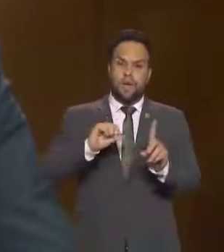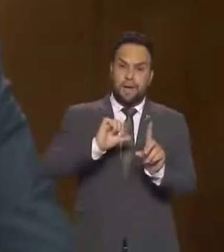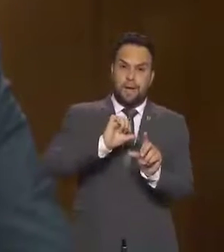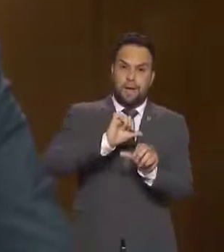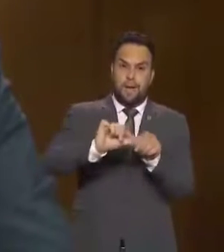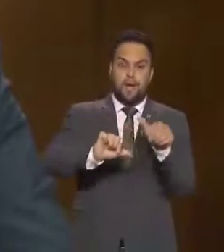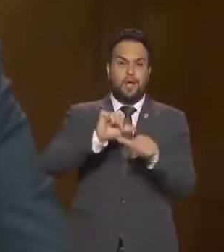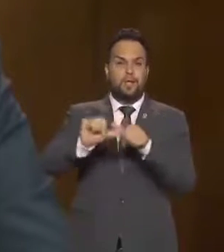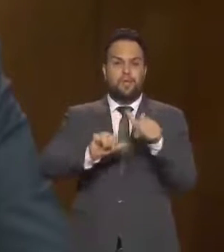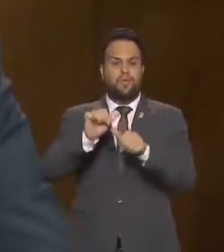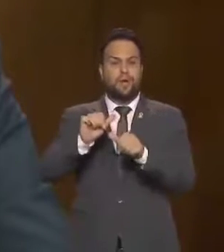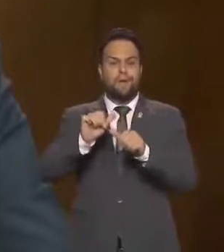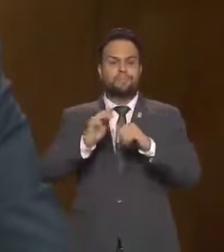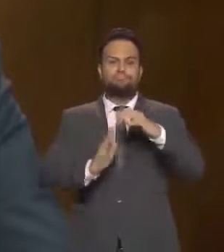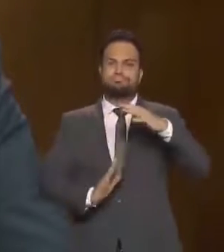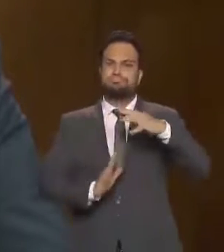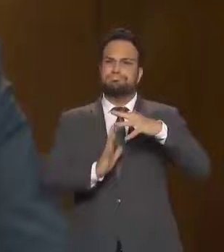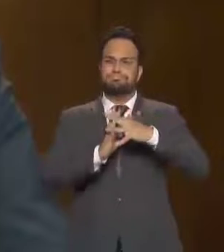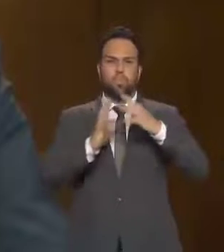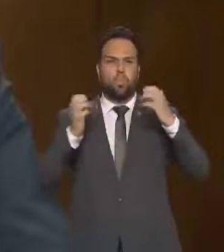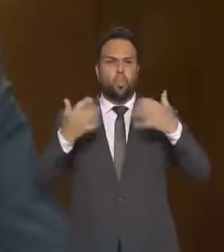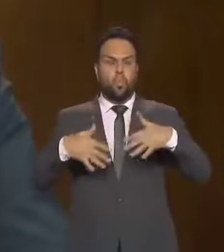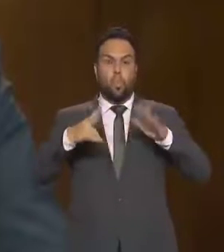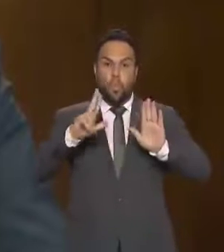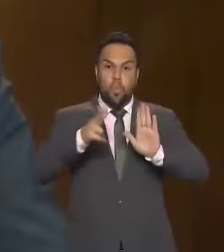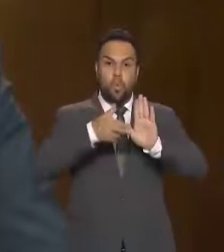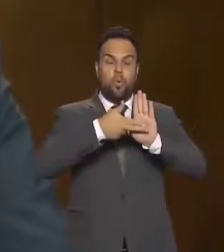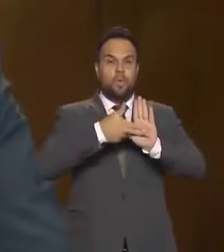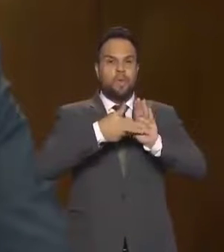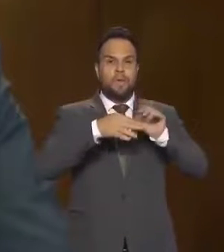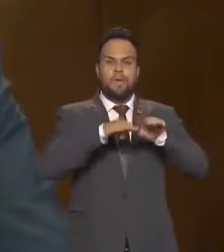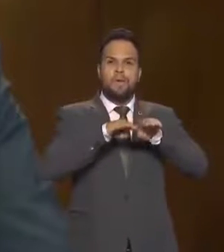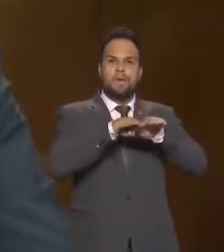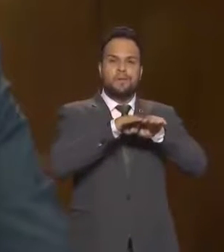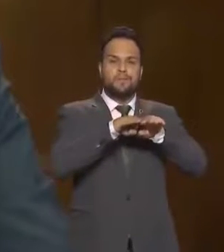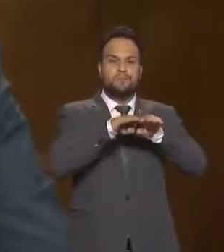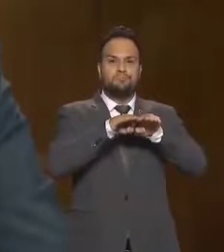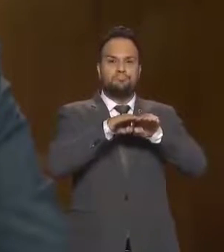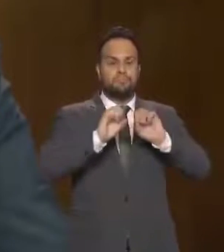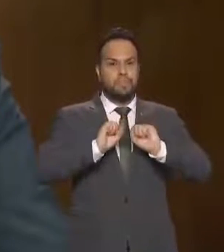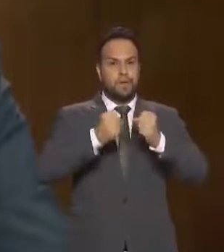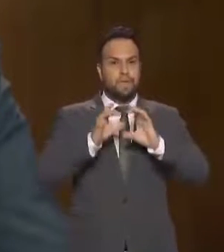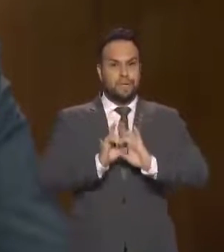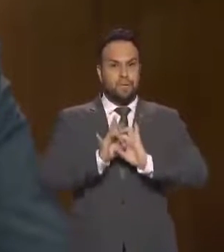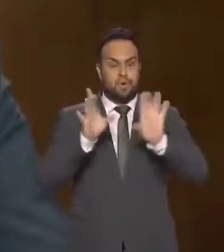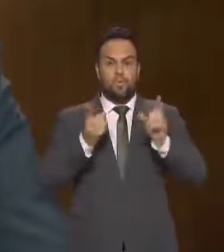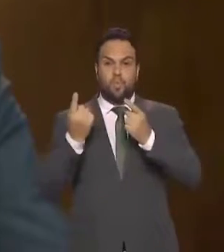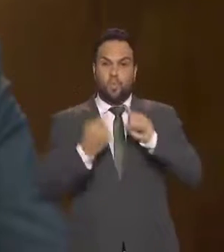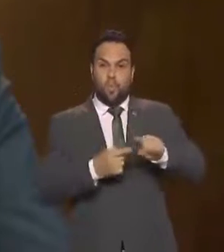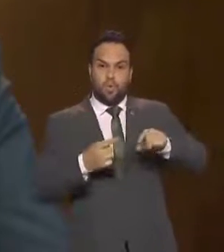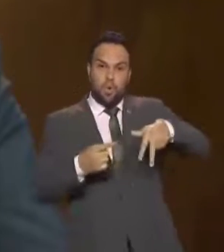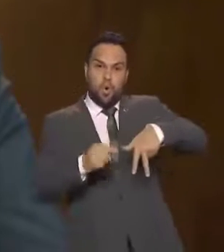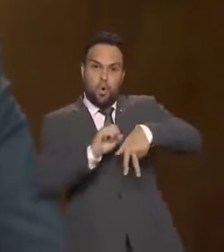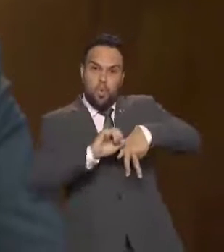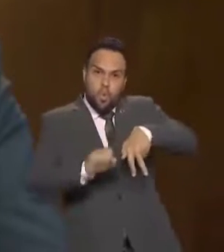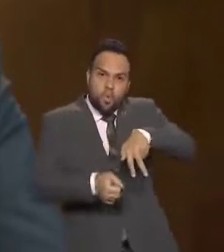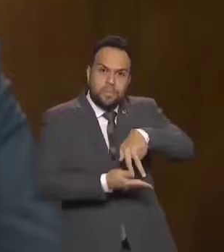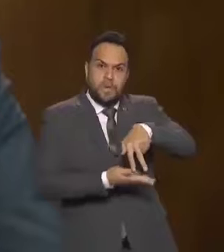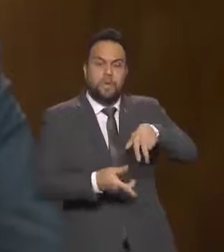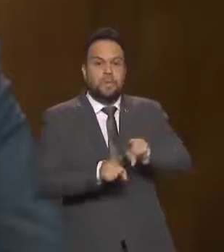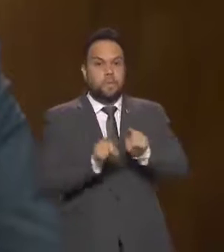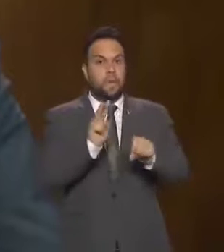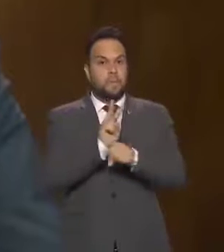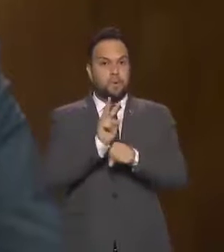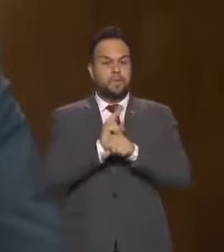para renovar no mais alto nível nosso compromisso comum com a defesa da Democracia o combate à